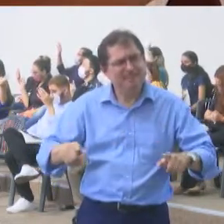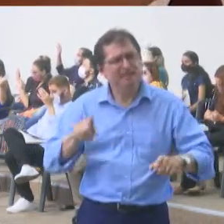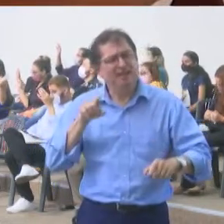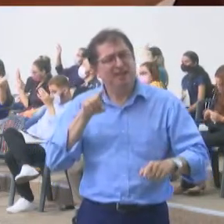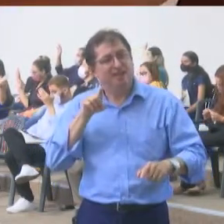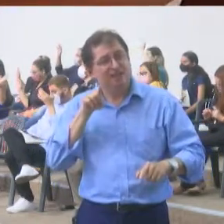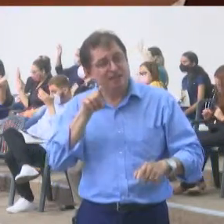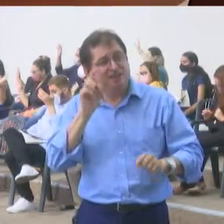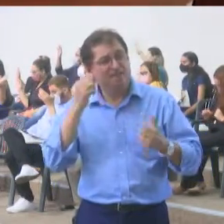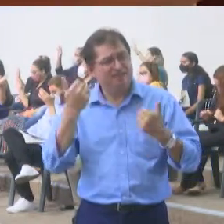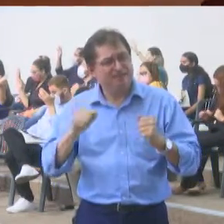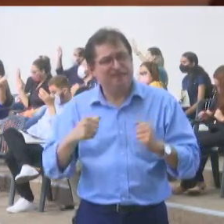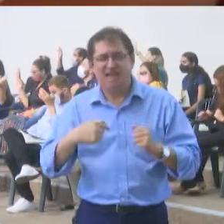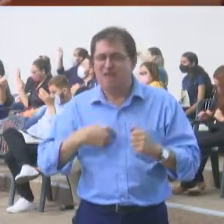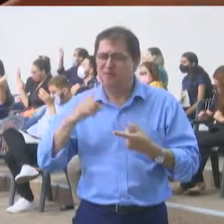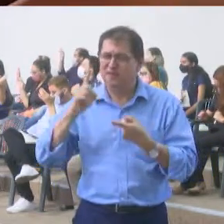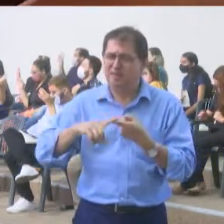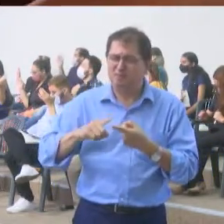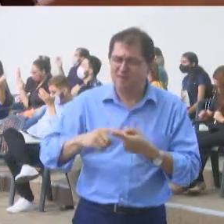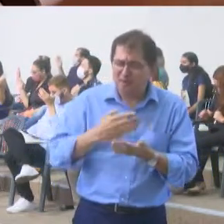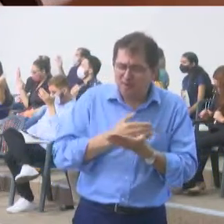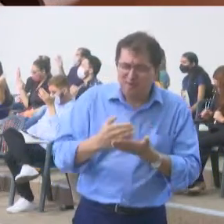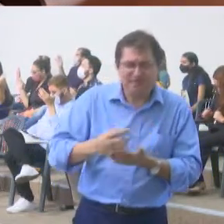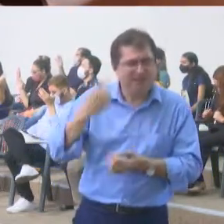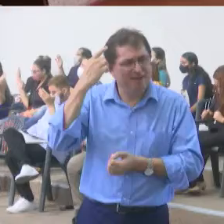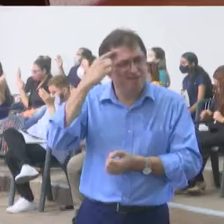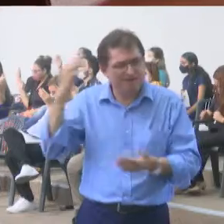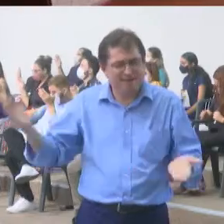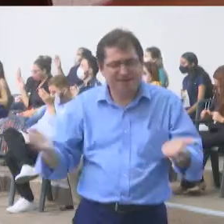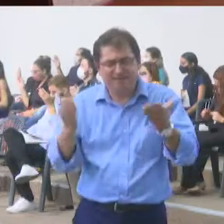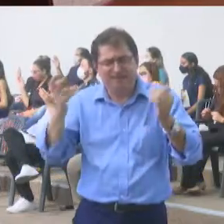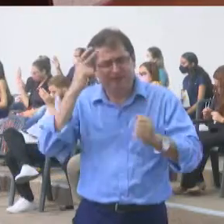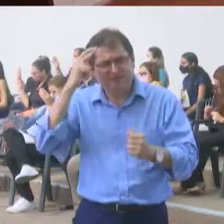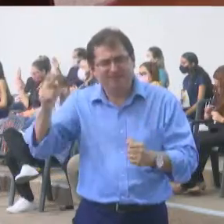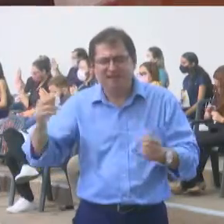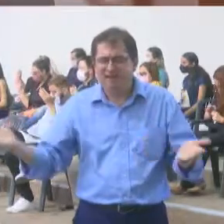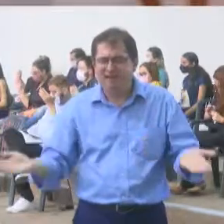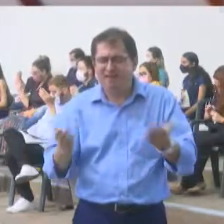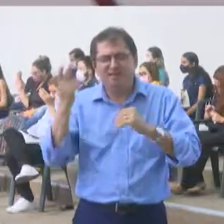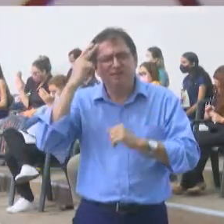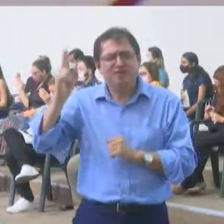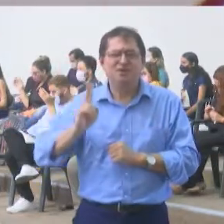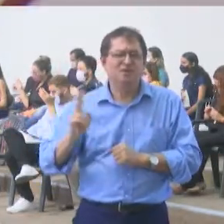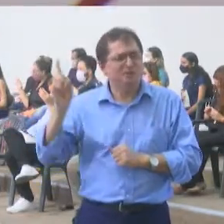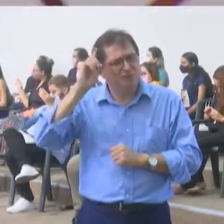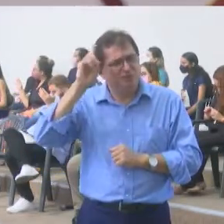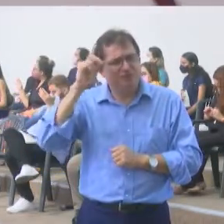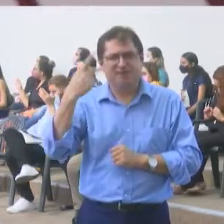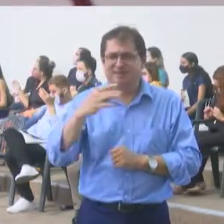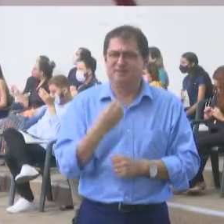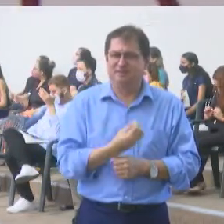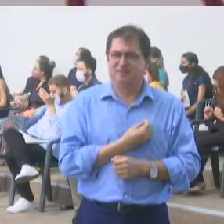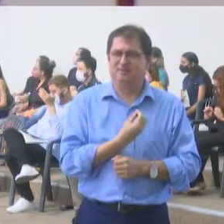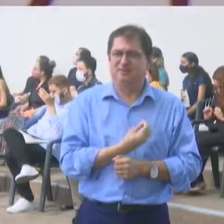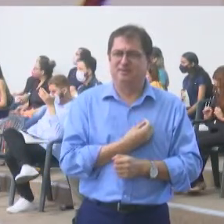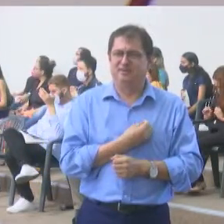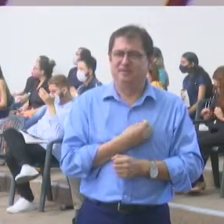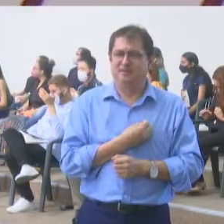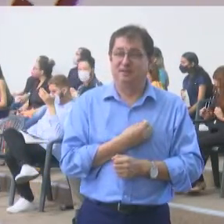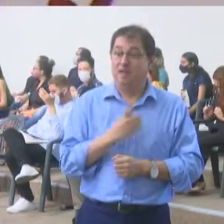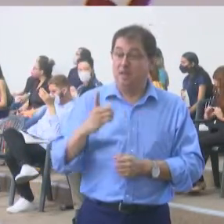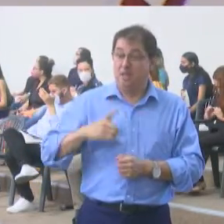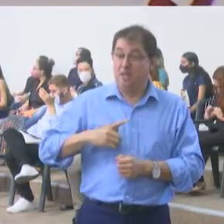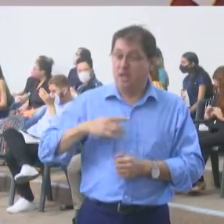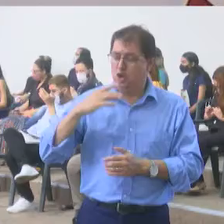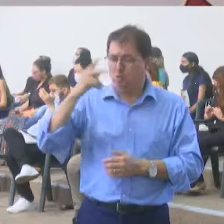porque a lei resolveu, porque existiu um outro resgatador que veio ao seu encontro, que se preocupou com você. Que coisa fantástica nós vemos aqui nesse